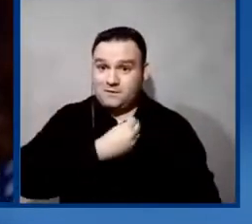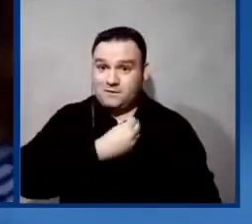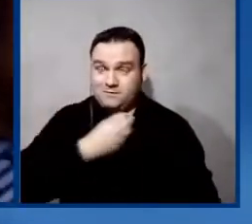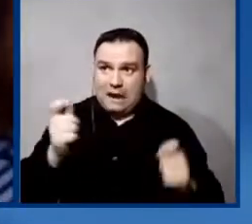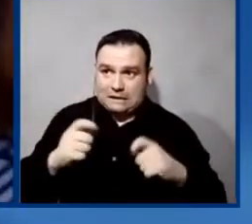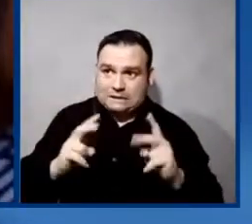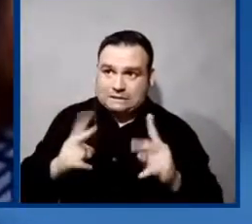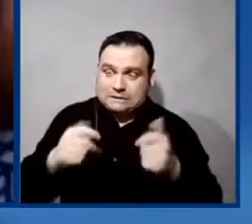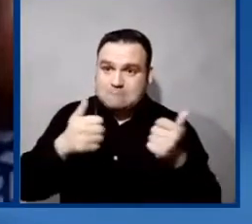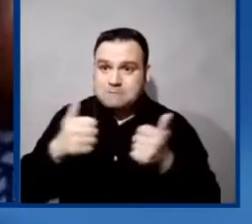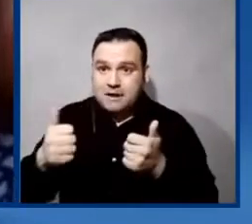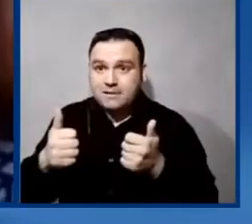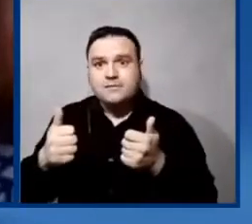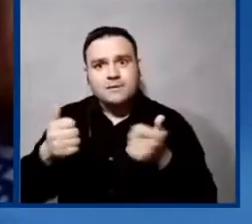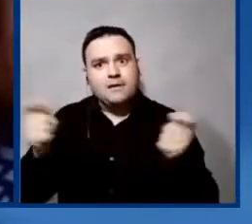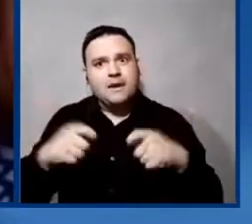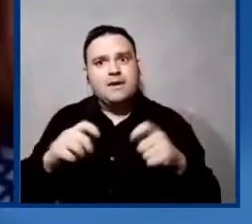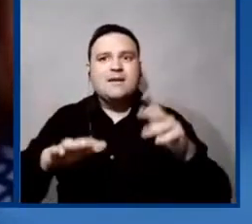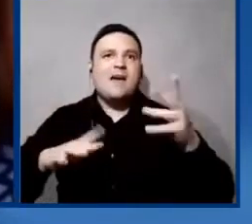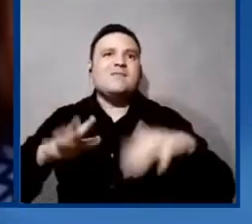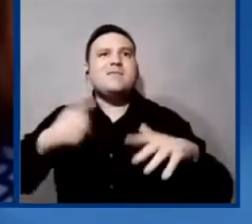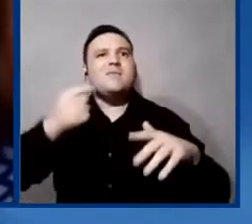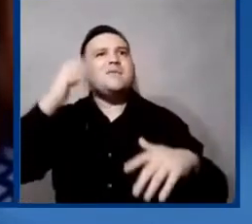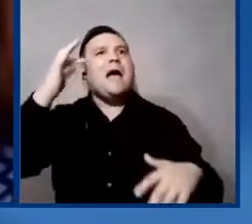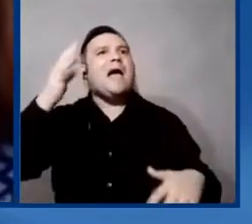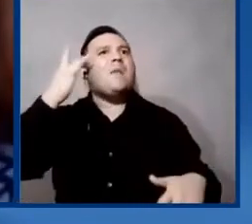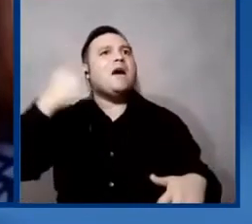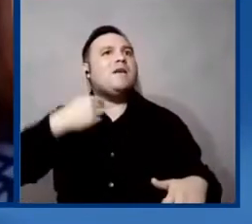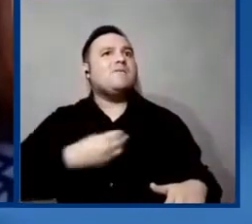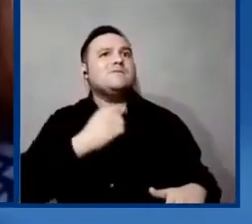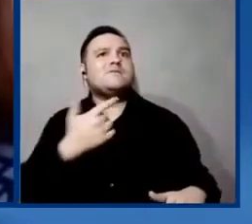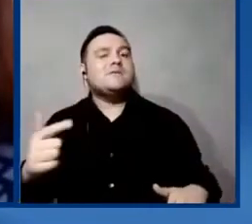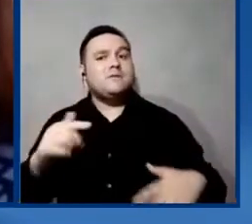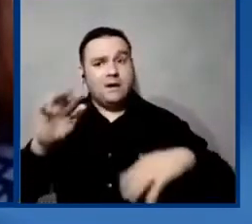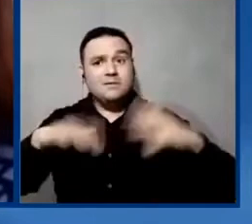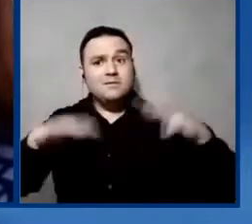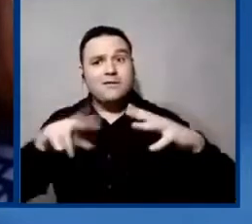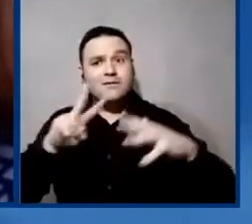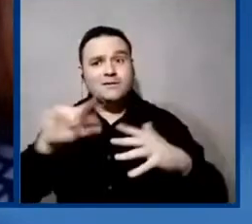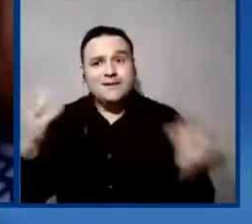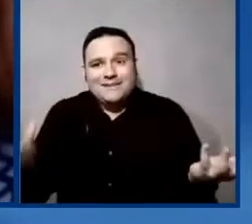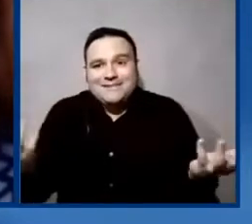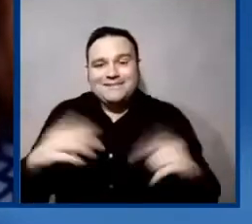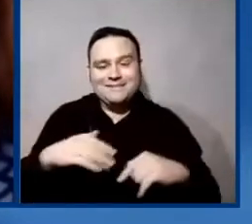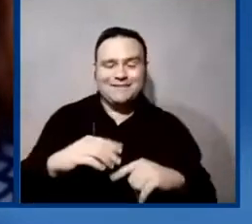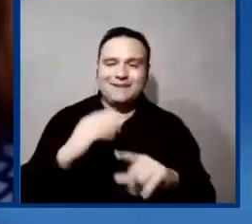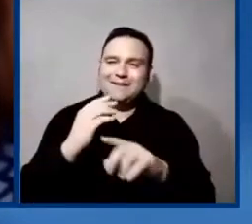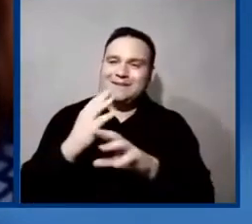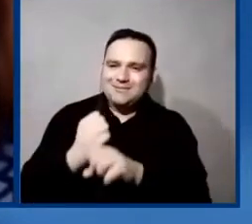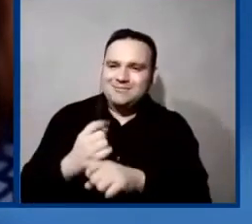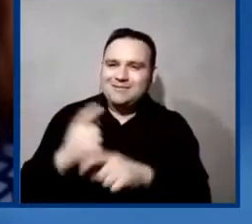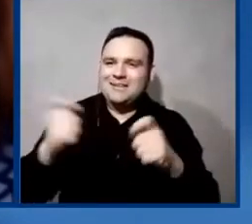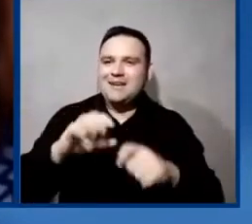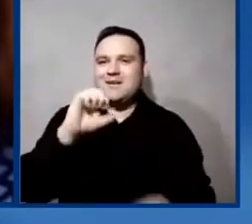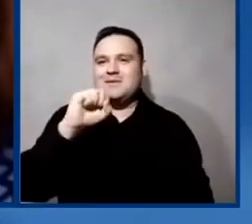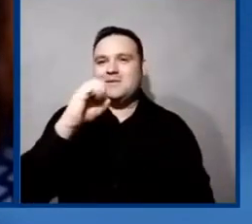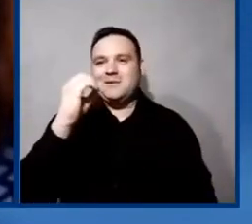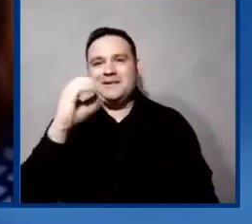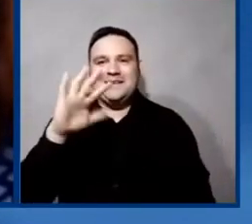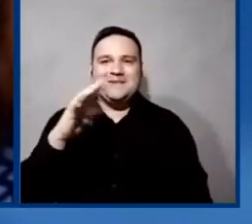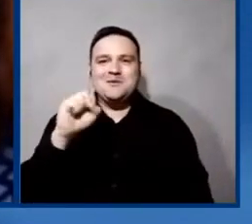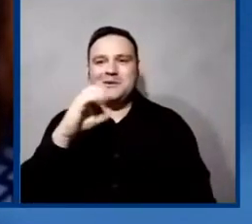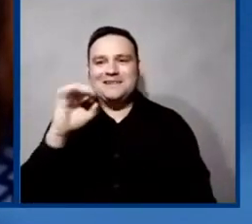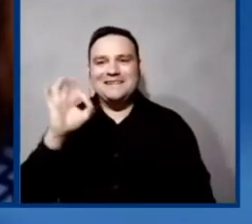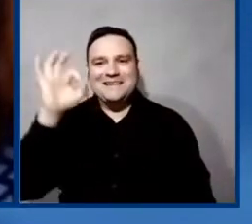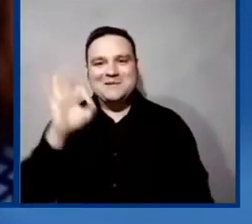grande, né? Então, algumas pessoas falam, ah, nem sei se eu vou estar vivo amanhã. Provavelmente sim. Né? Estatisticamente, você tem 80,